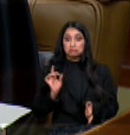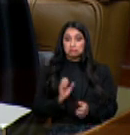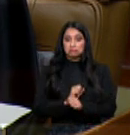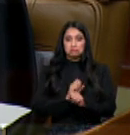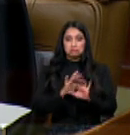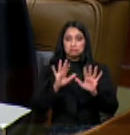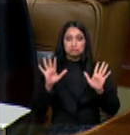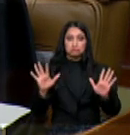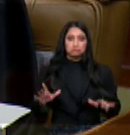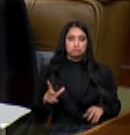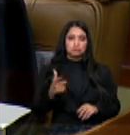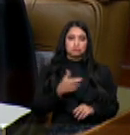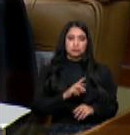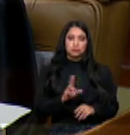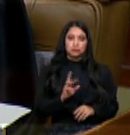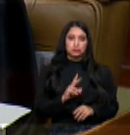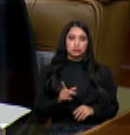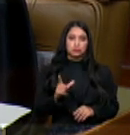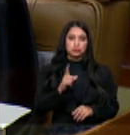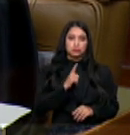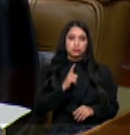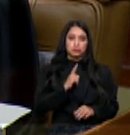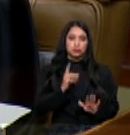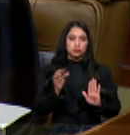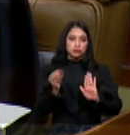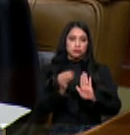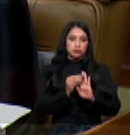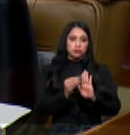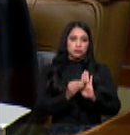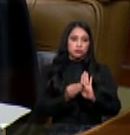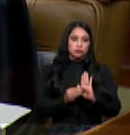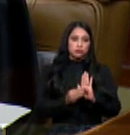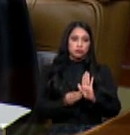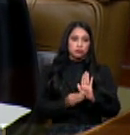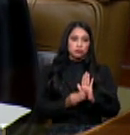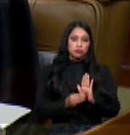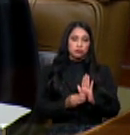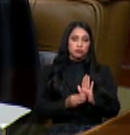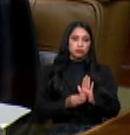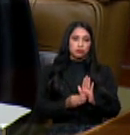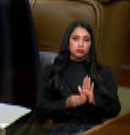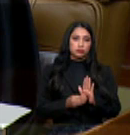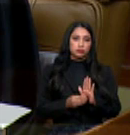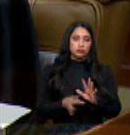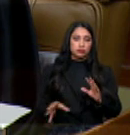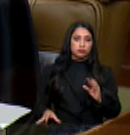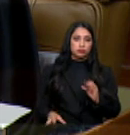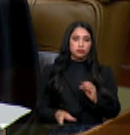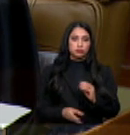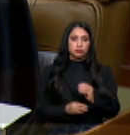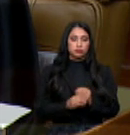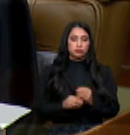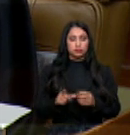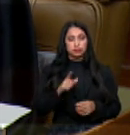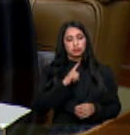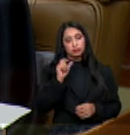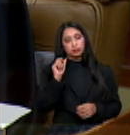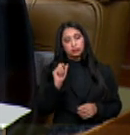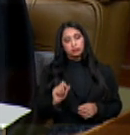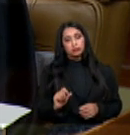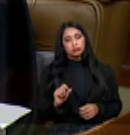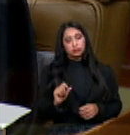evidentemente que aí não se encontra preenchido o princípio da subsidiariedade, é o